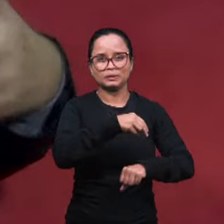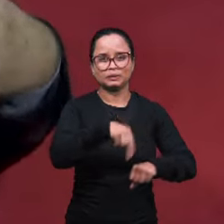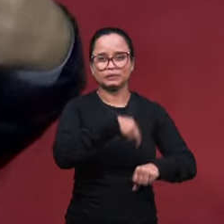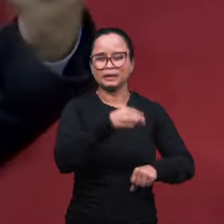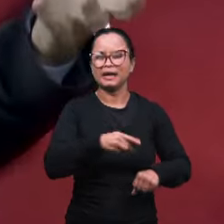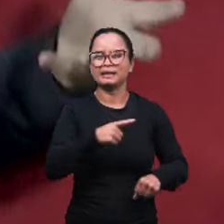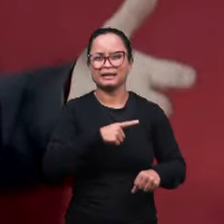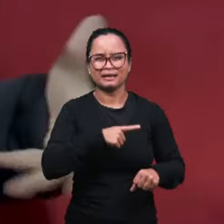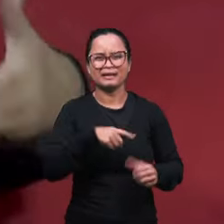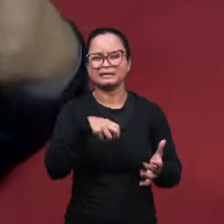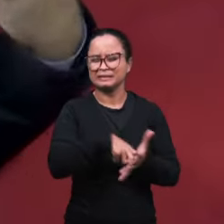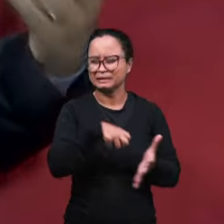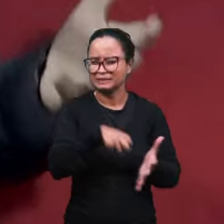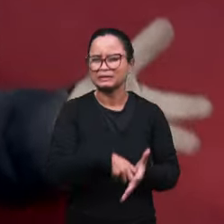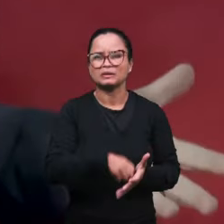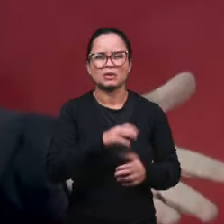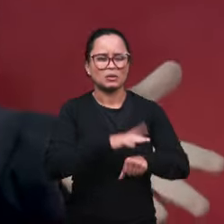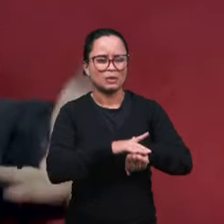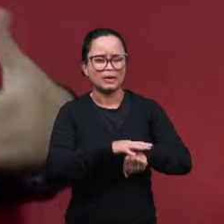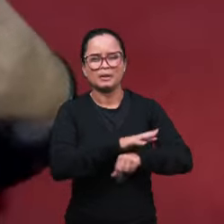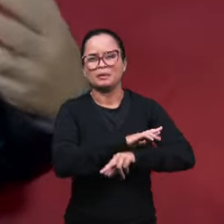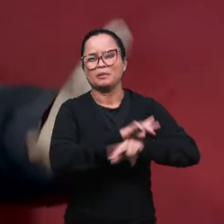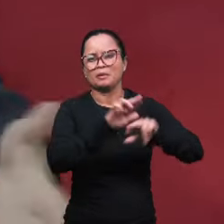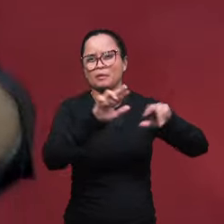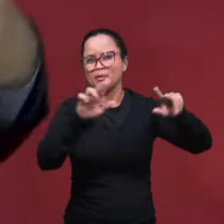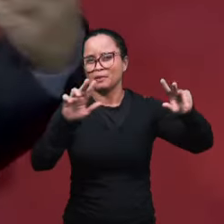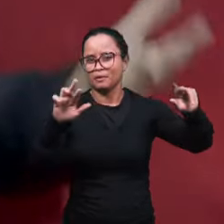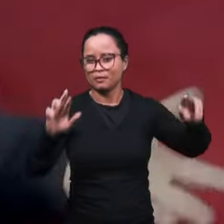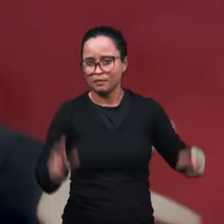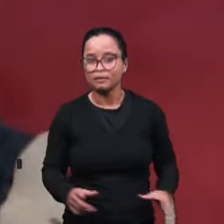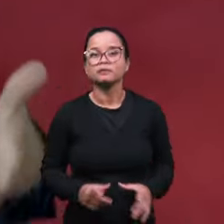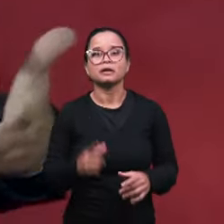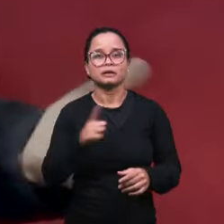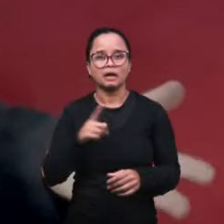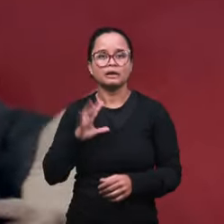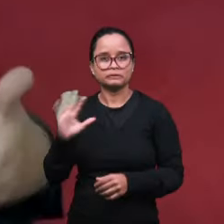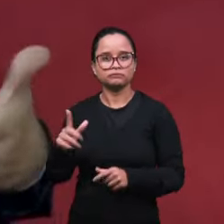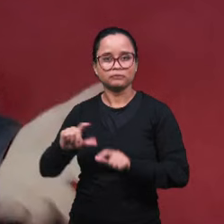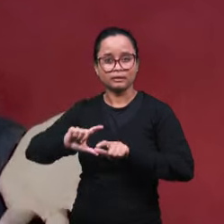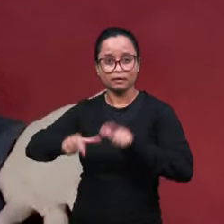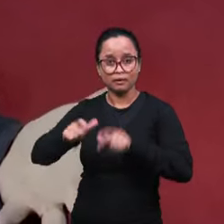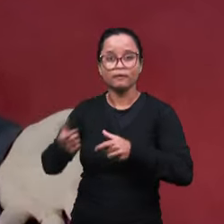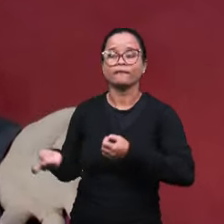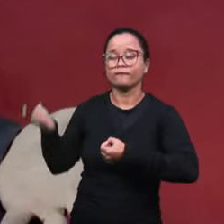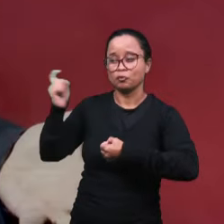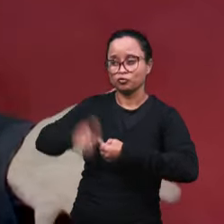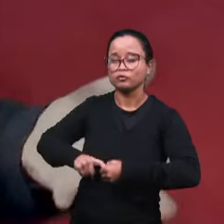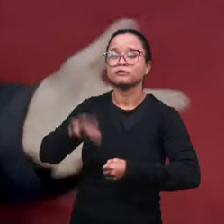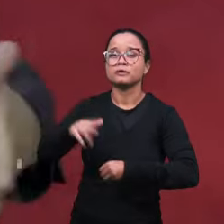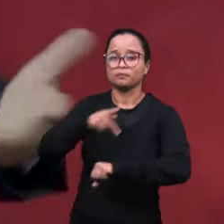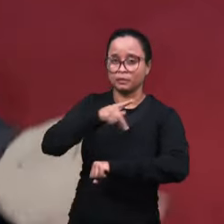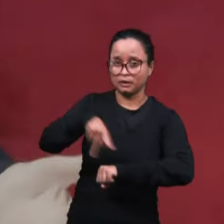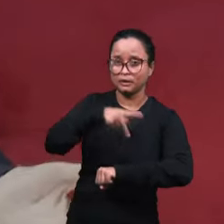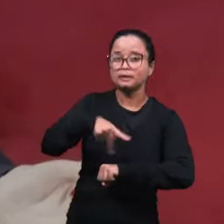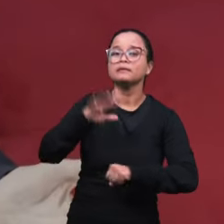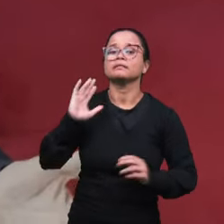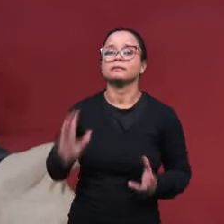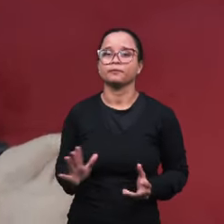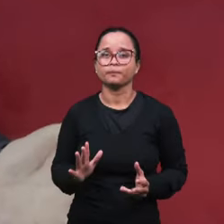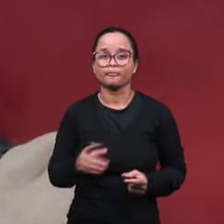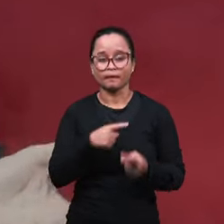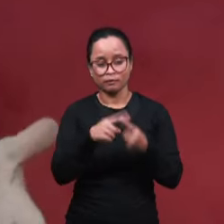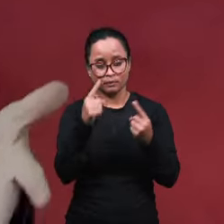estamos vivendo ali, a figueira já brotou, coisas maravilhosas o Senhor tem feito nos nossos dias. As três